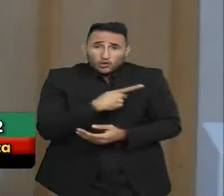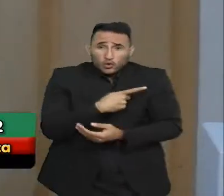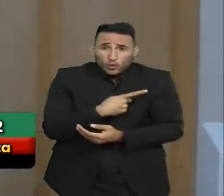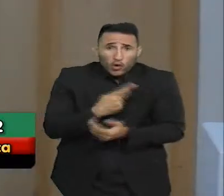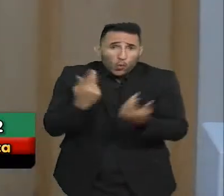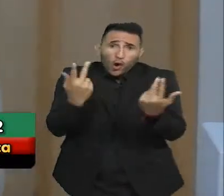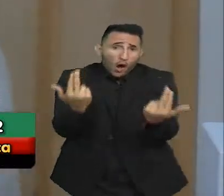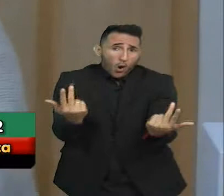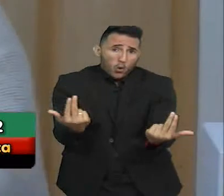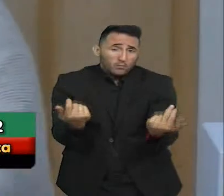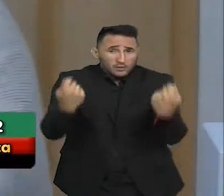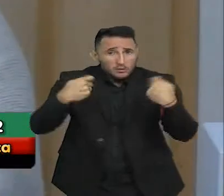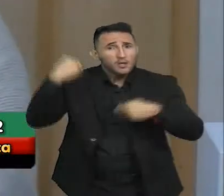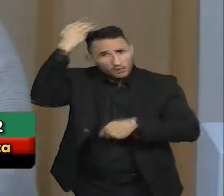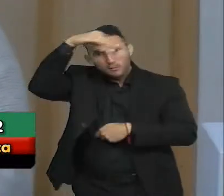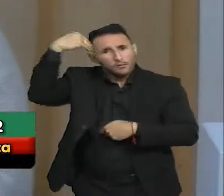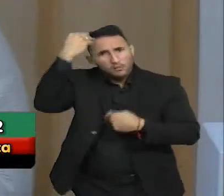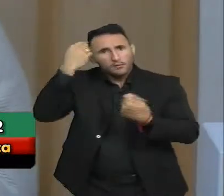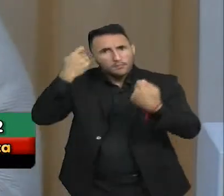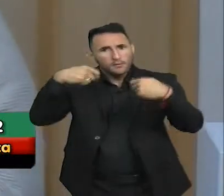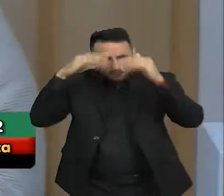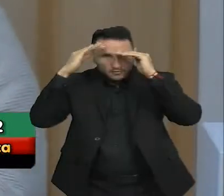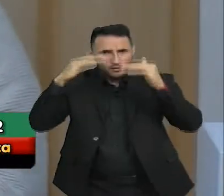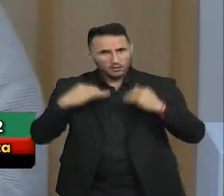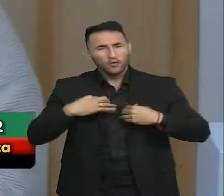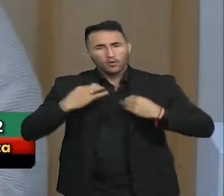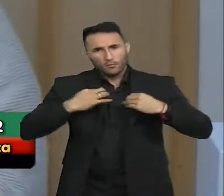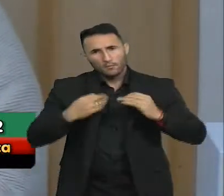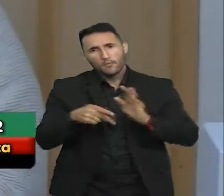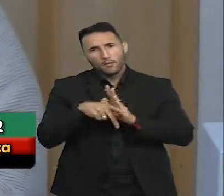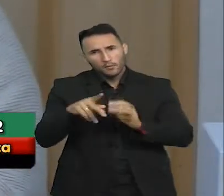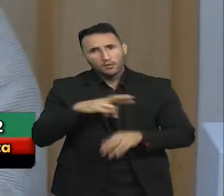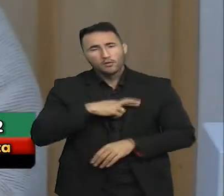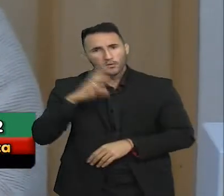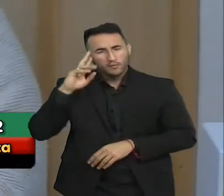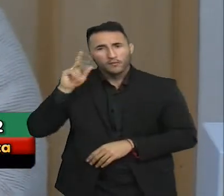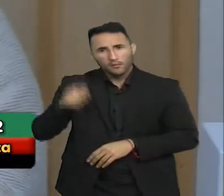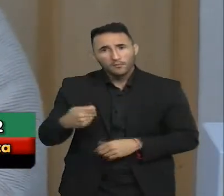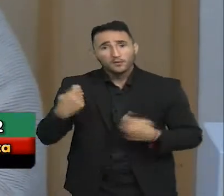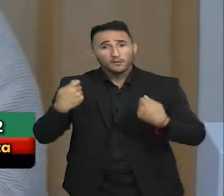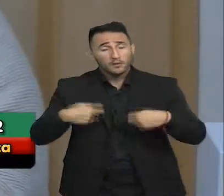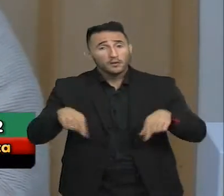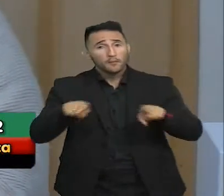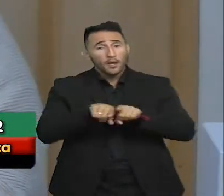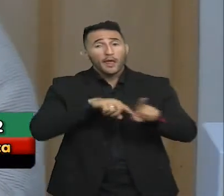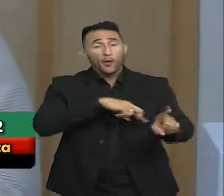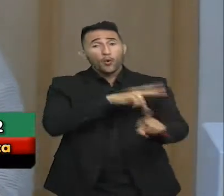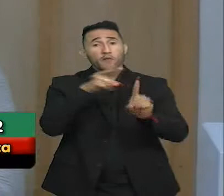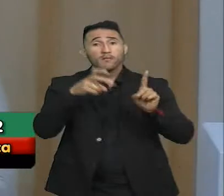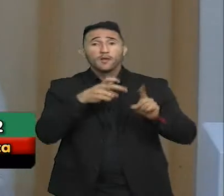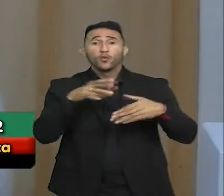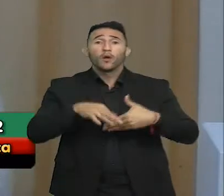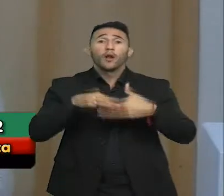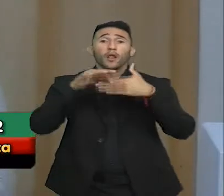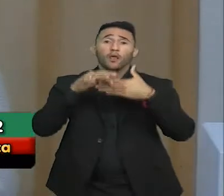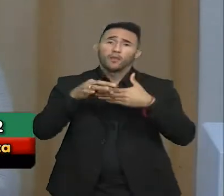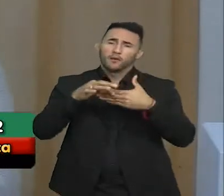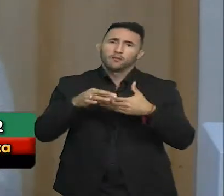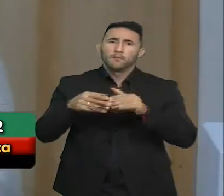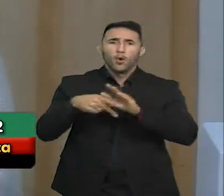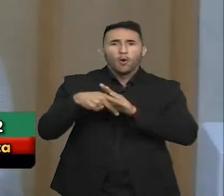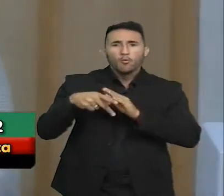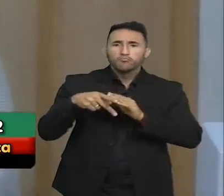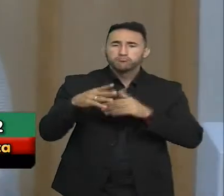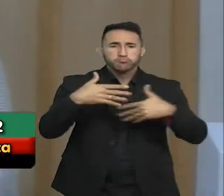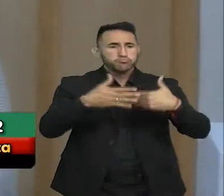mais conhecidas. E, da mesma forma, unir e fortalecer para que seja reconhecido cada líder religioso em seu espaço.